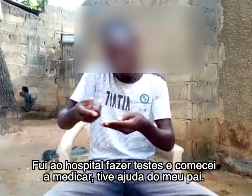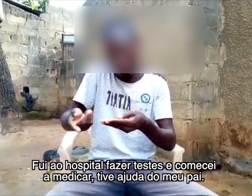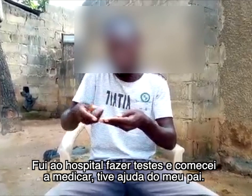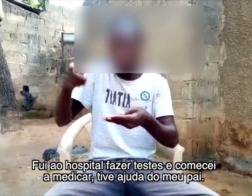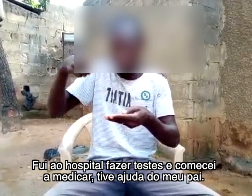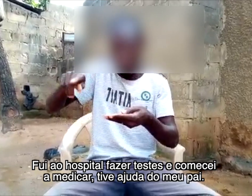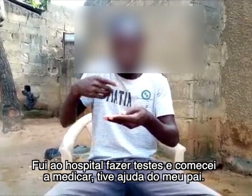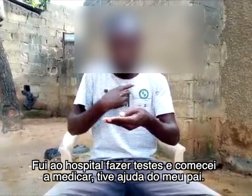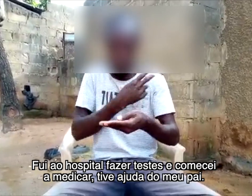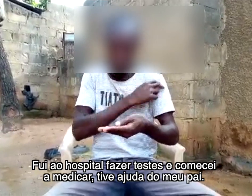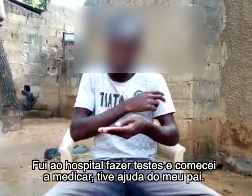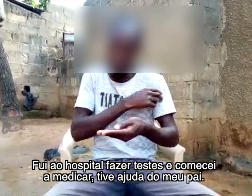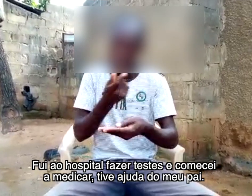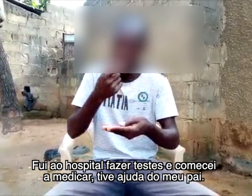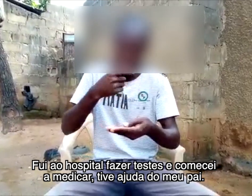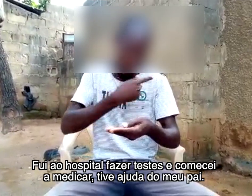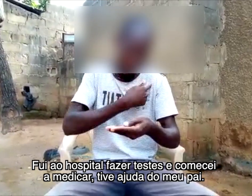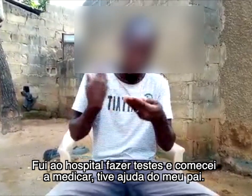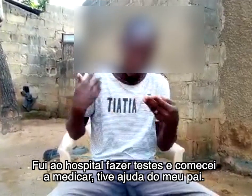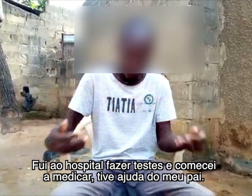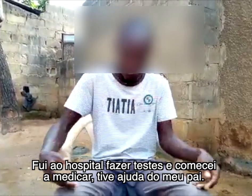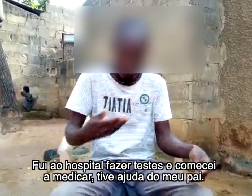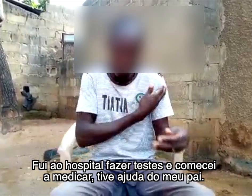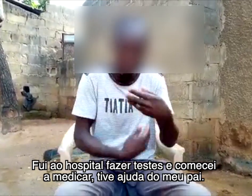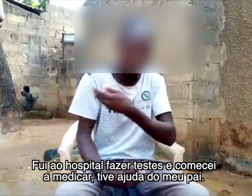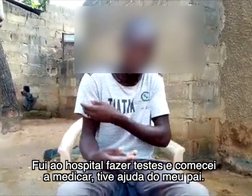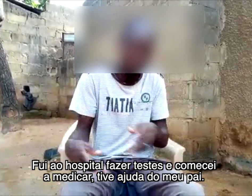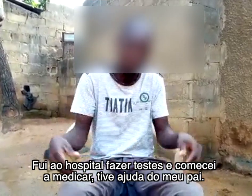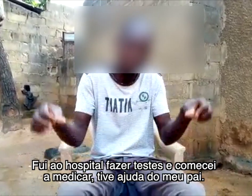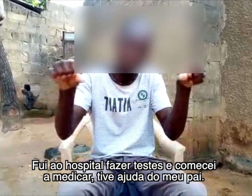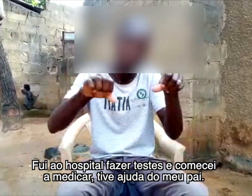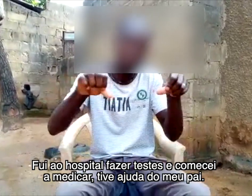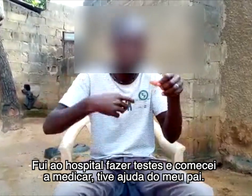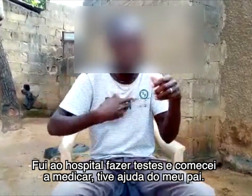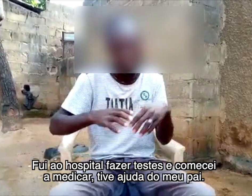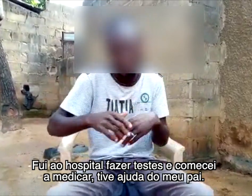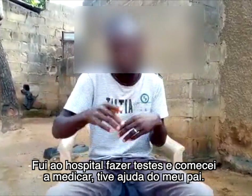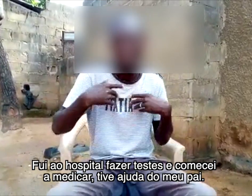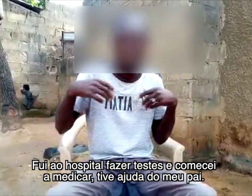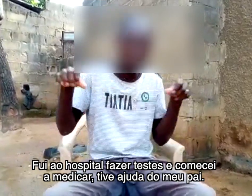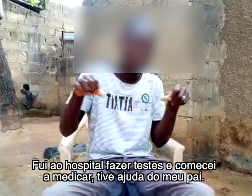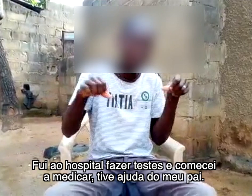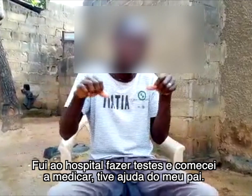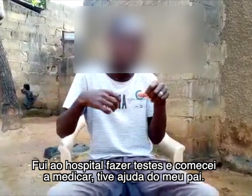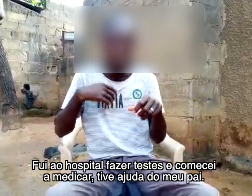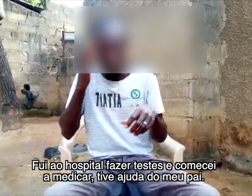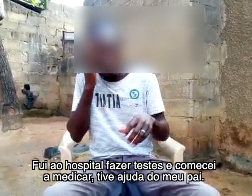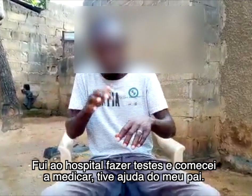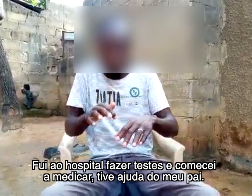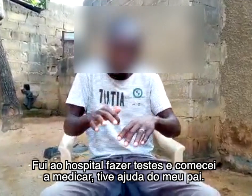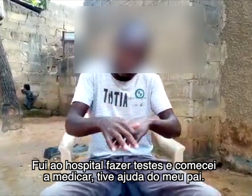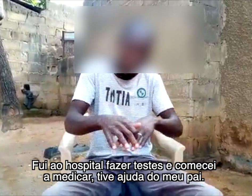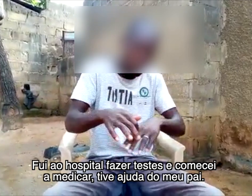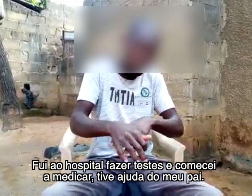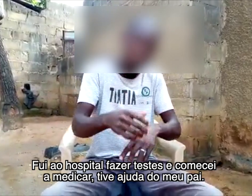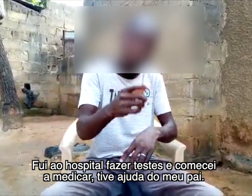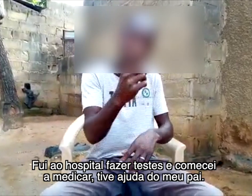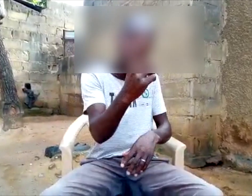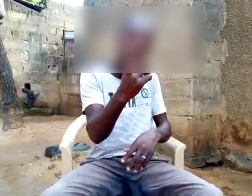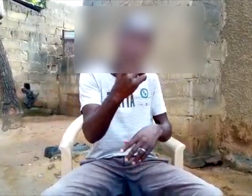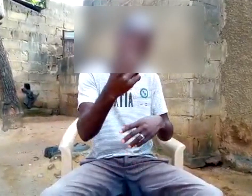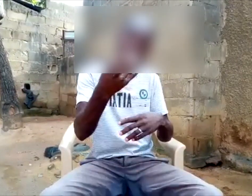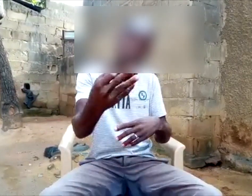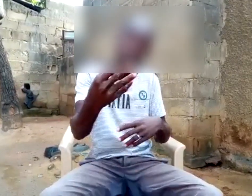Fui ao hospital, fazer teste e comecei a medicar. Tive a ajuda do meu